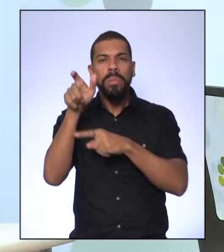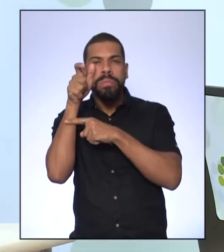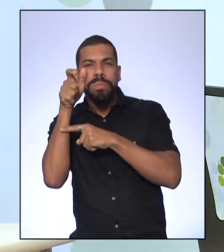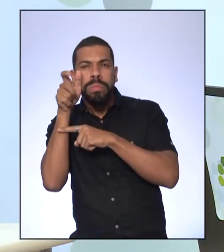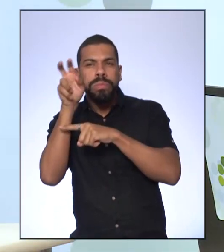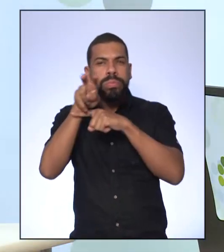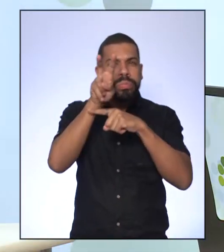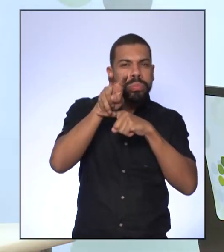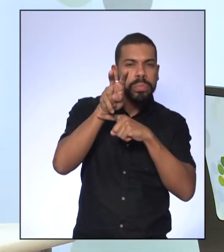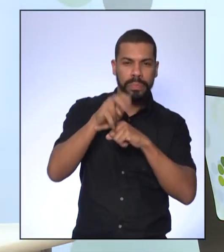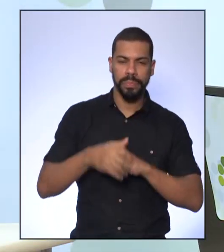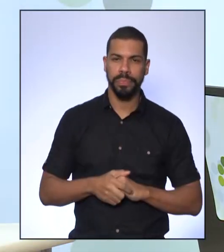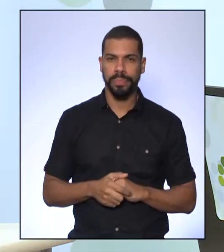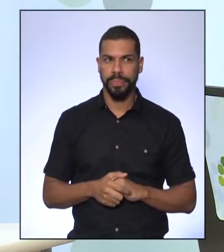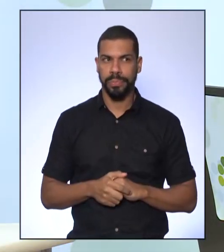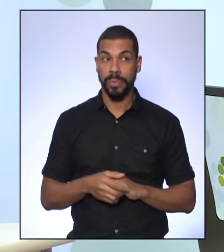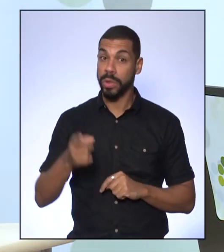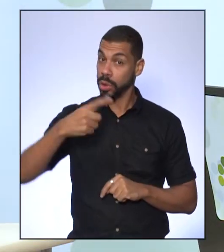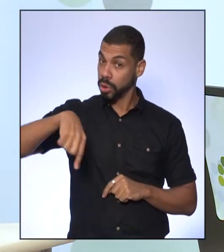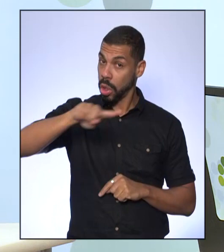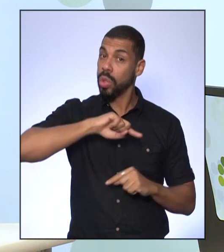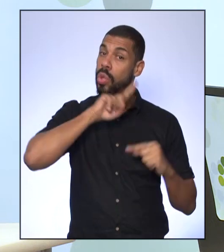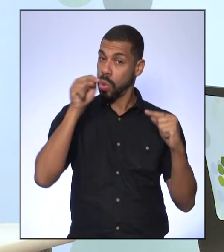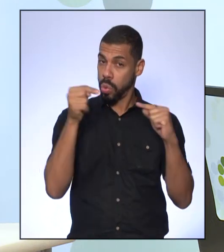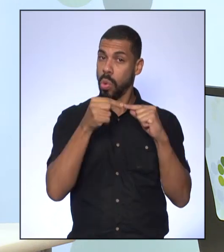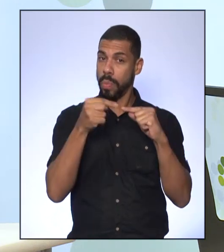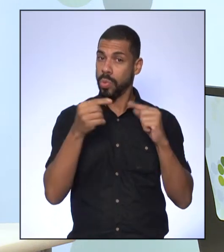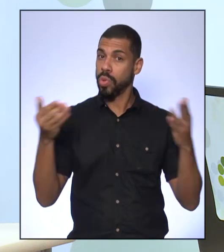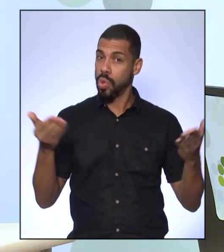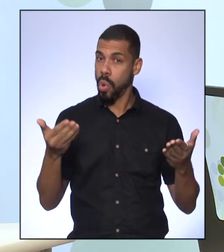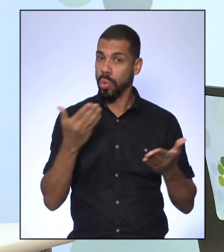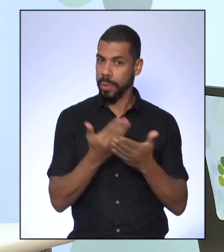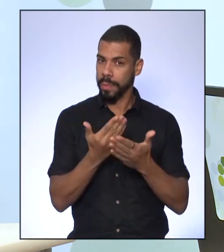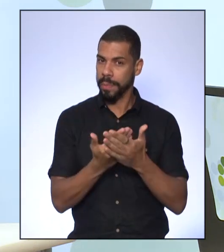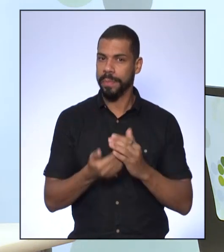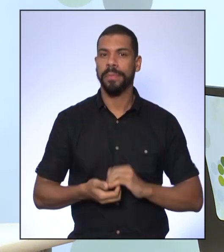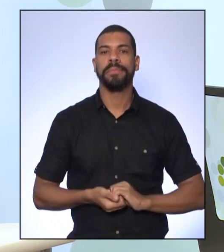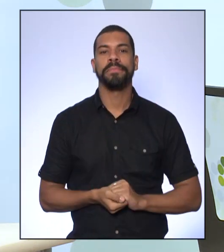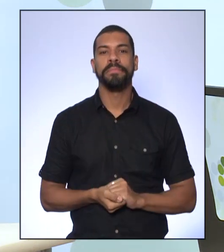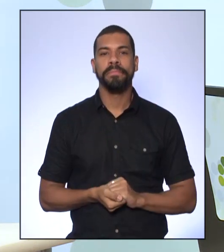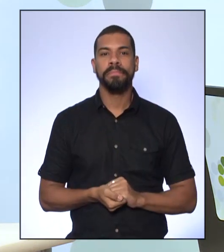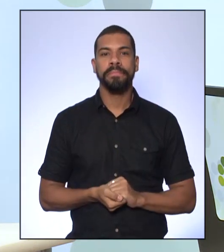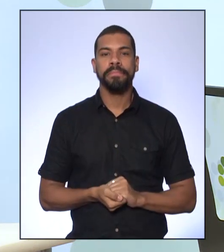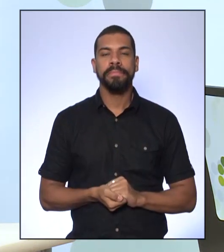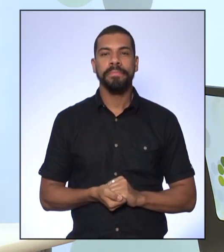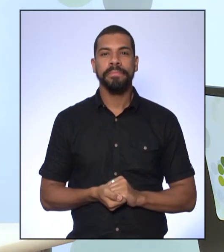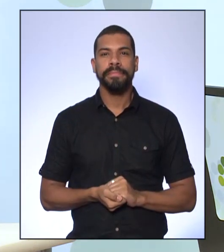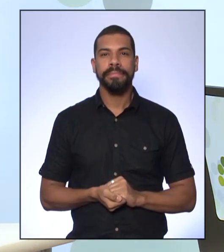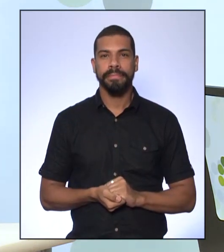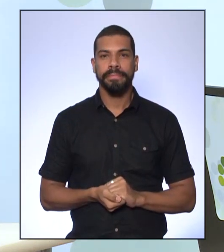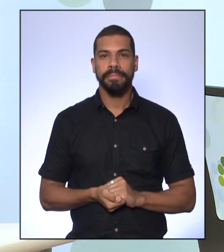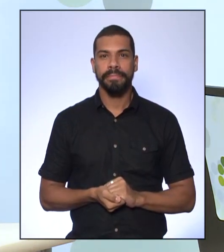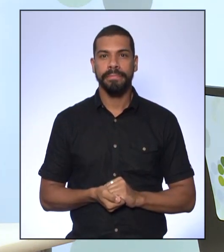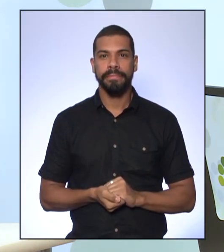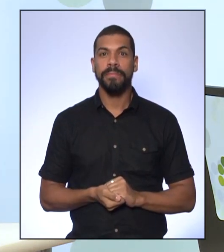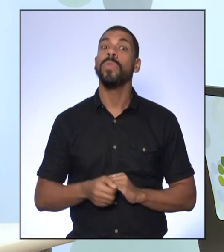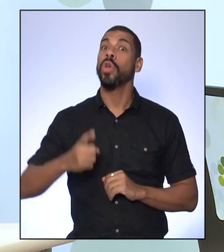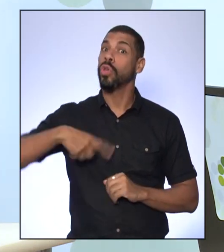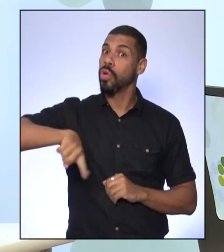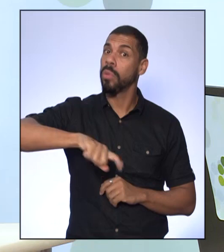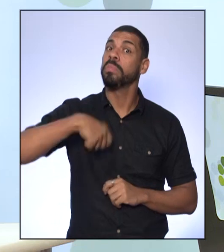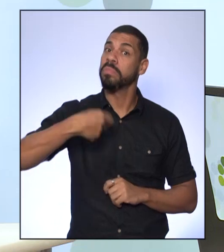de alertas. Tá? Então, é esse que a gente vai trabalhar aqui. E aí, então, a gente tem que